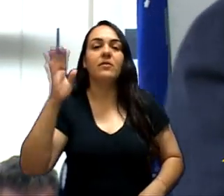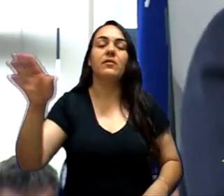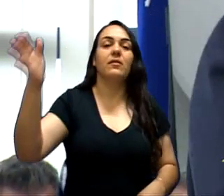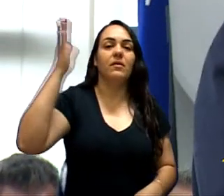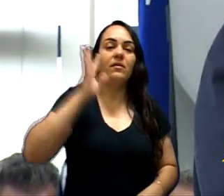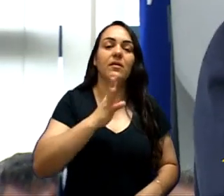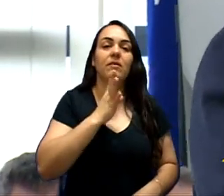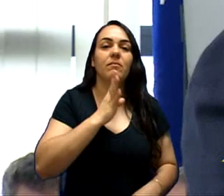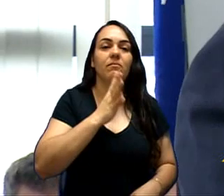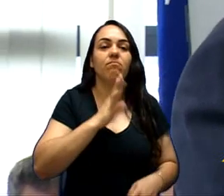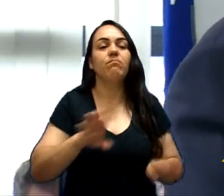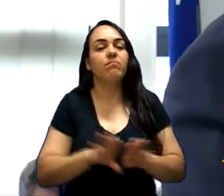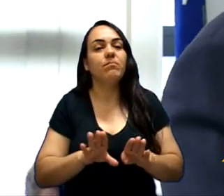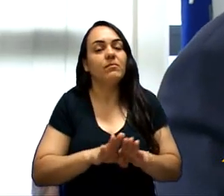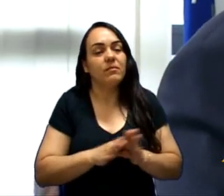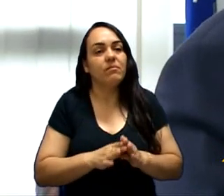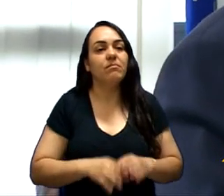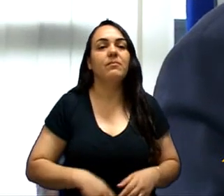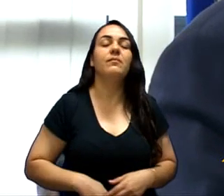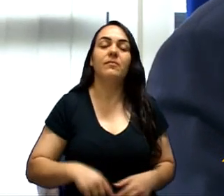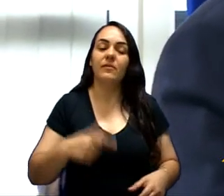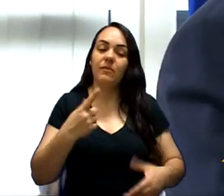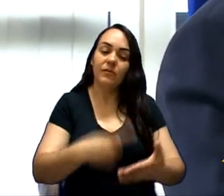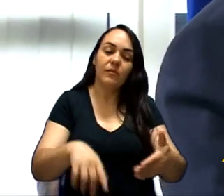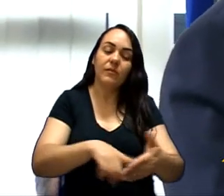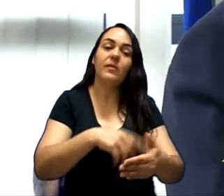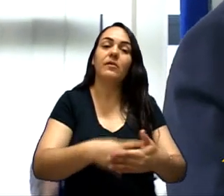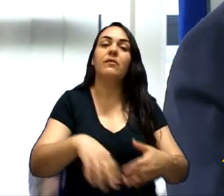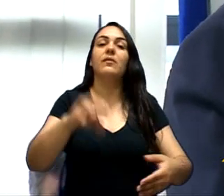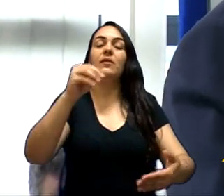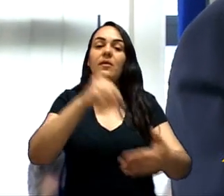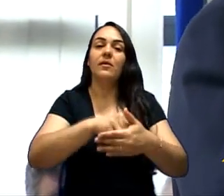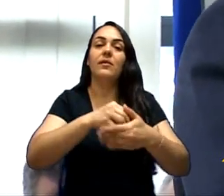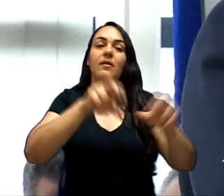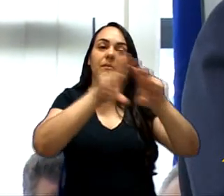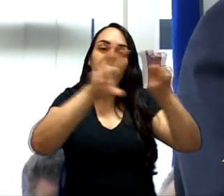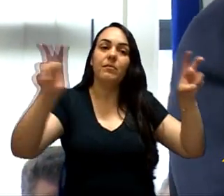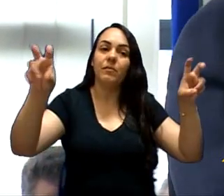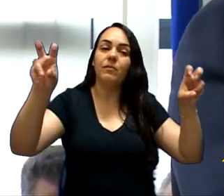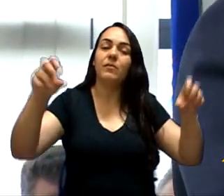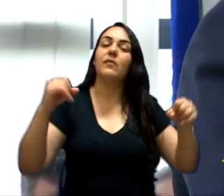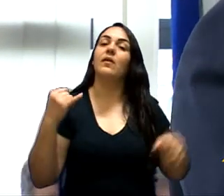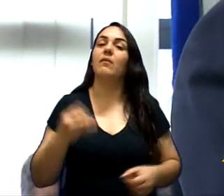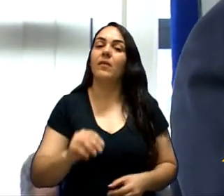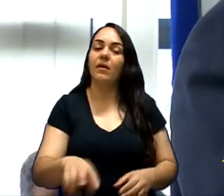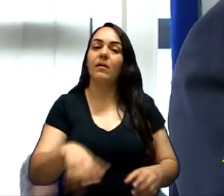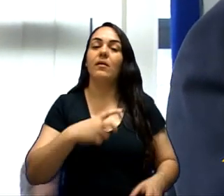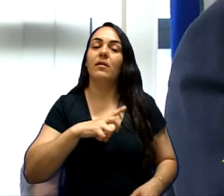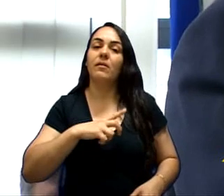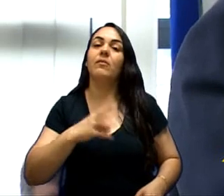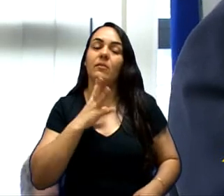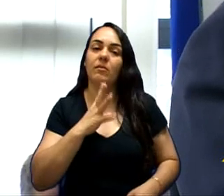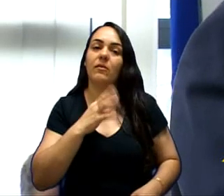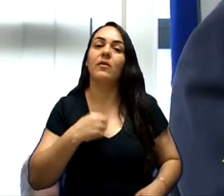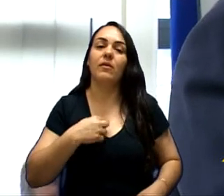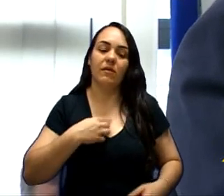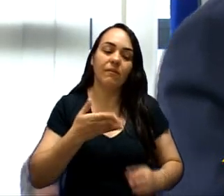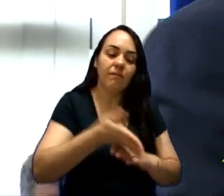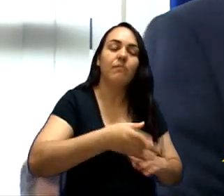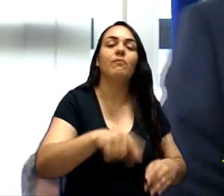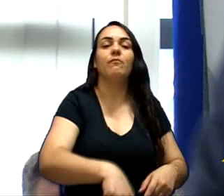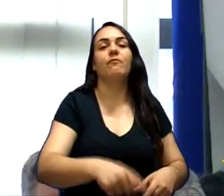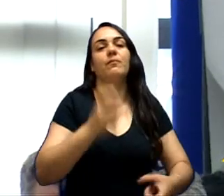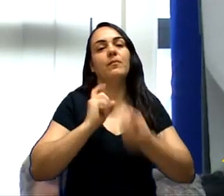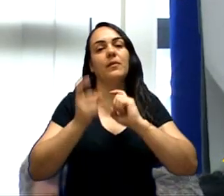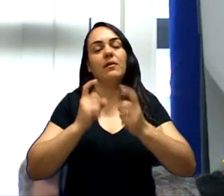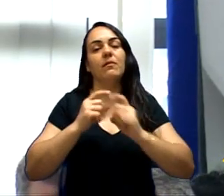Os aposentados vêm. Então, quando tem uma votação direcionada, eles vêm. Aqui nós temos visto a mesma coisa. Quando nós